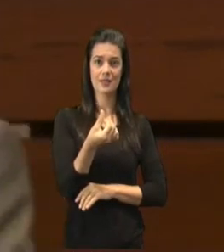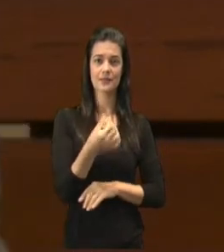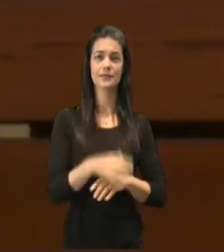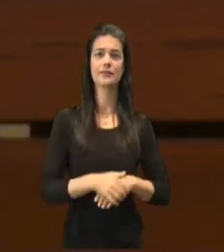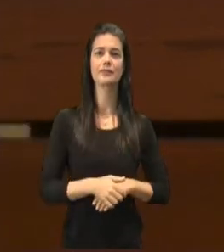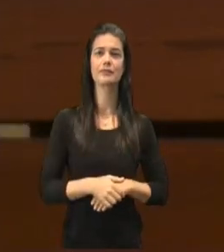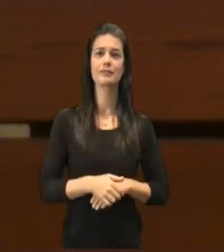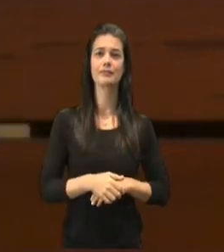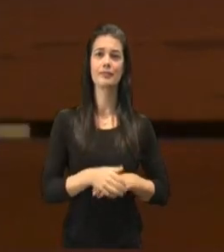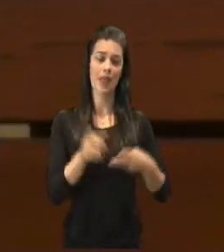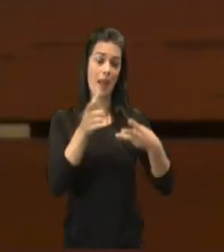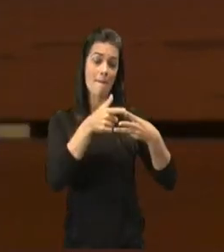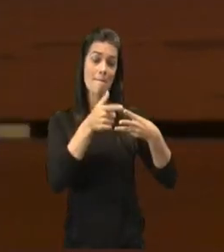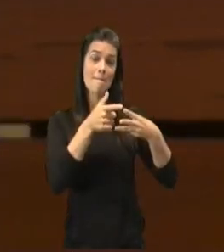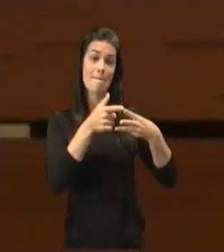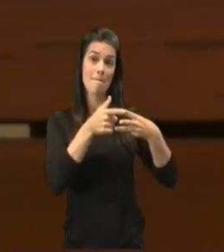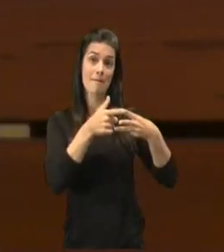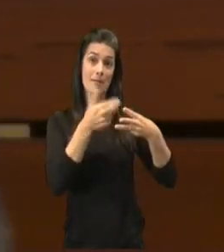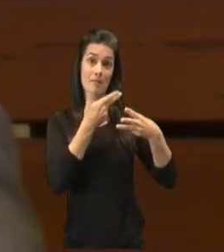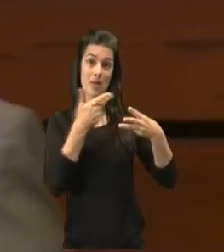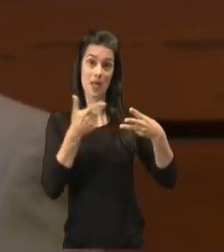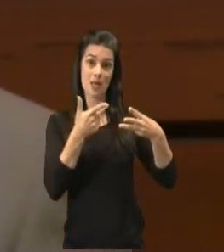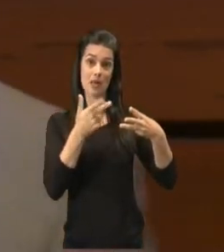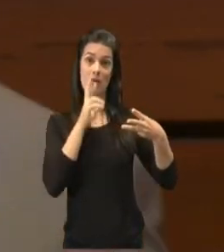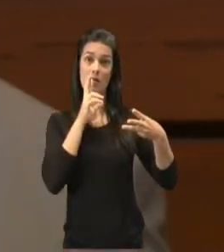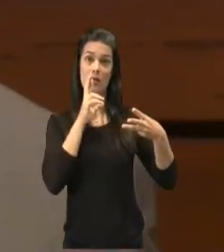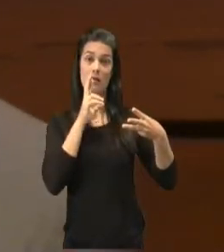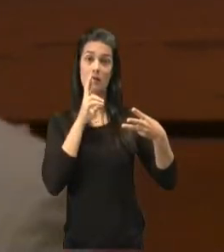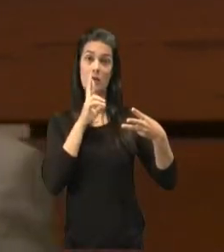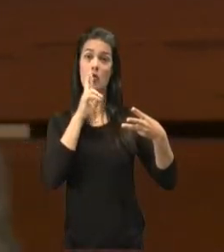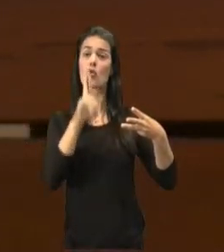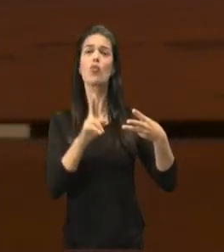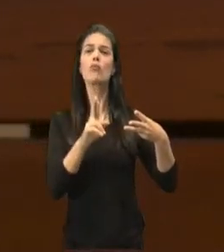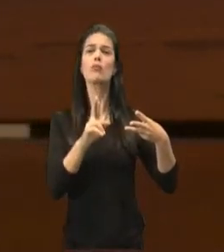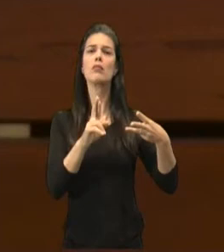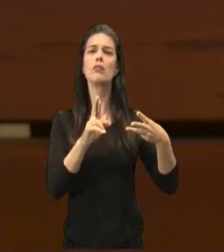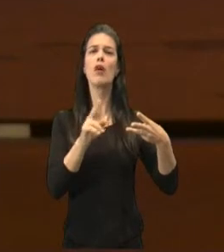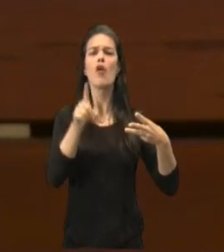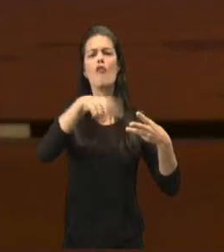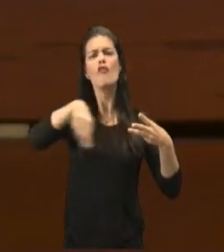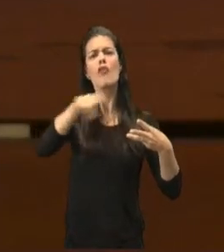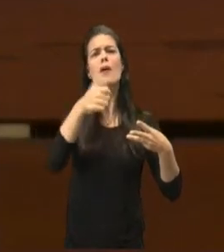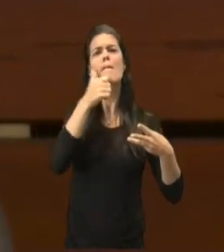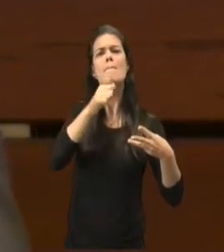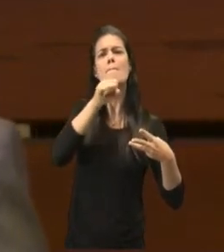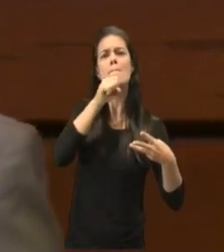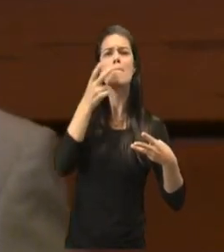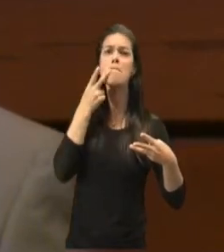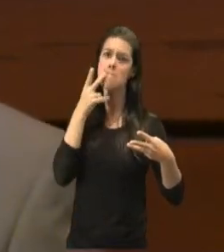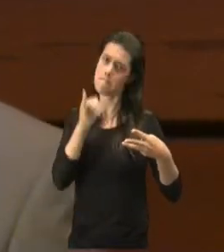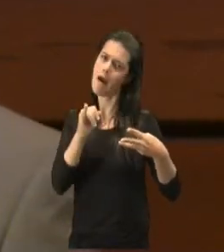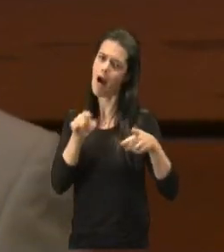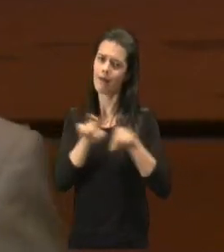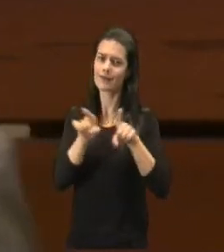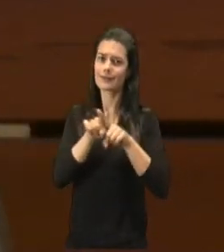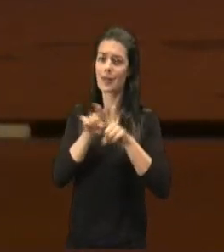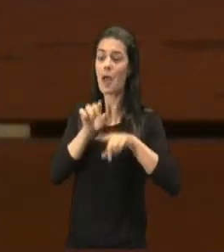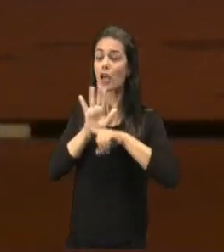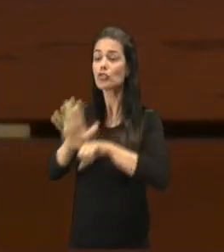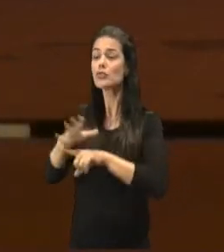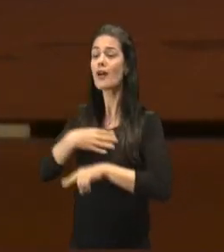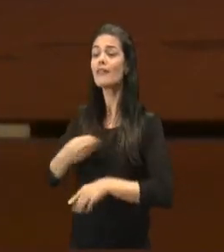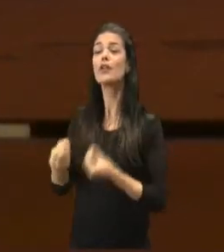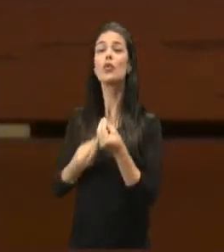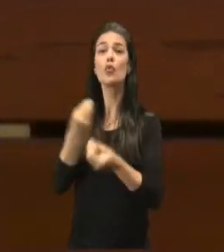Respondendo esta primeira questão, o que você pode fazer pelo teu filho? O primeiro ponto, a